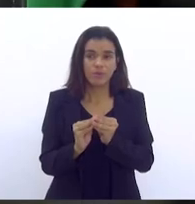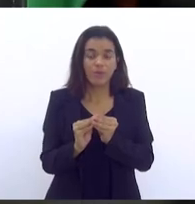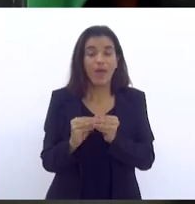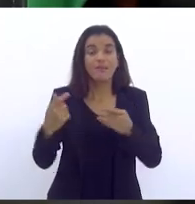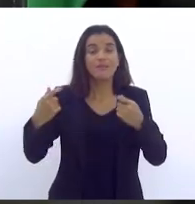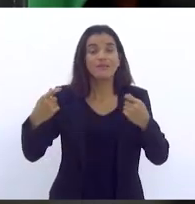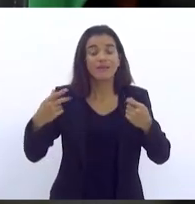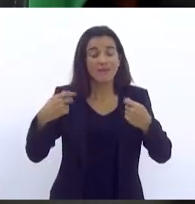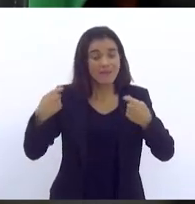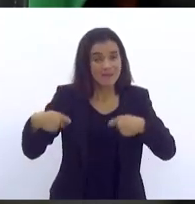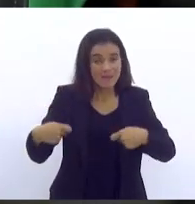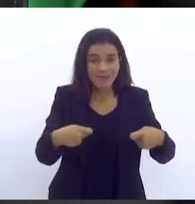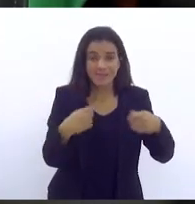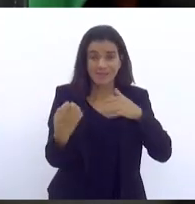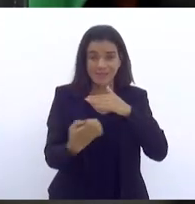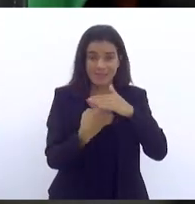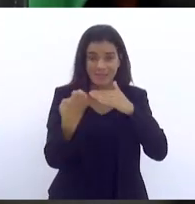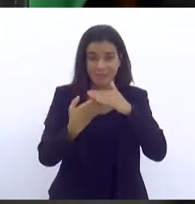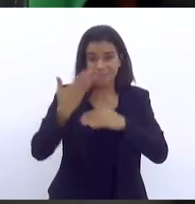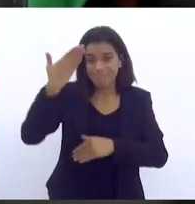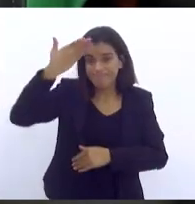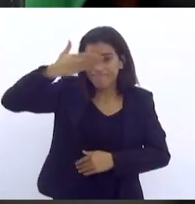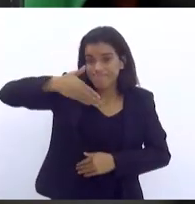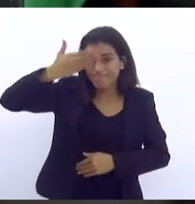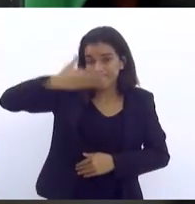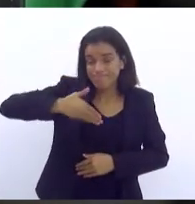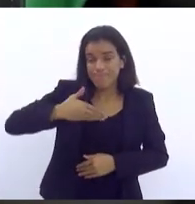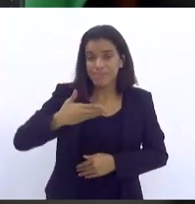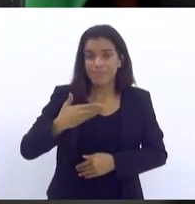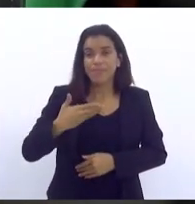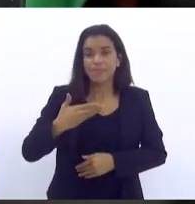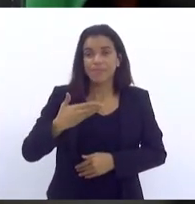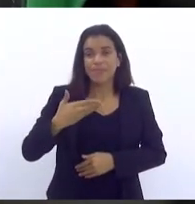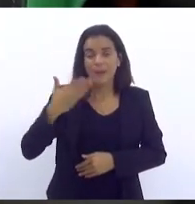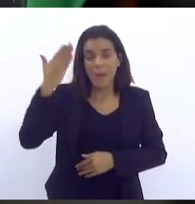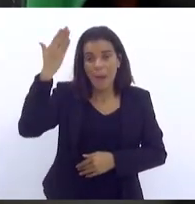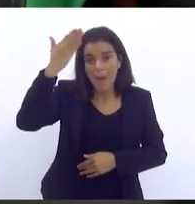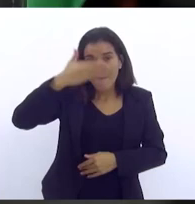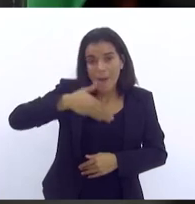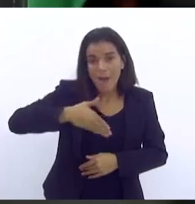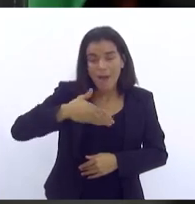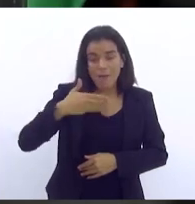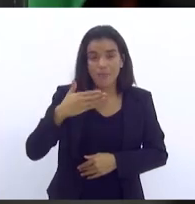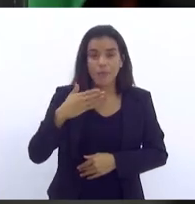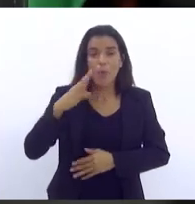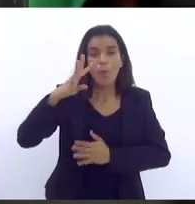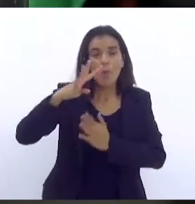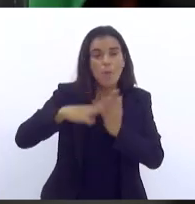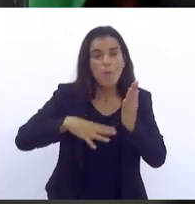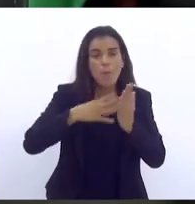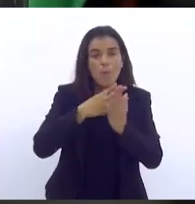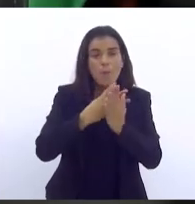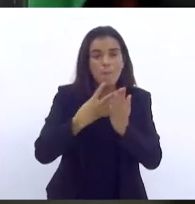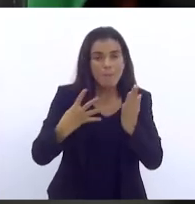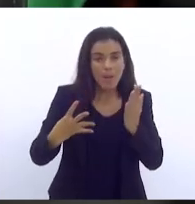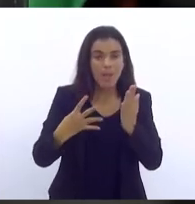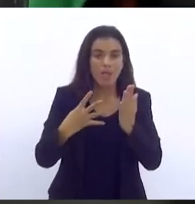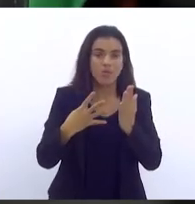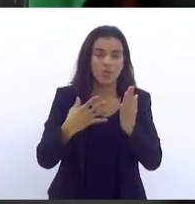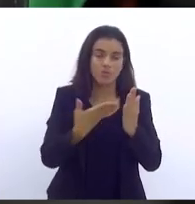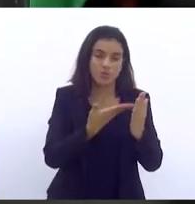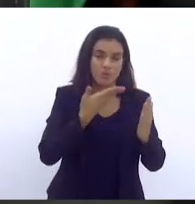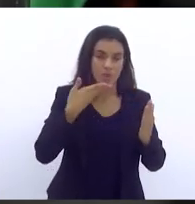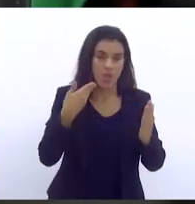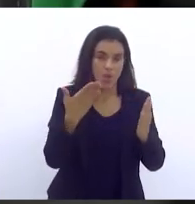necessidade das empresas apresentarem Dani a expansão um plano de expansão do serviço